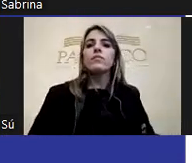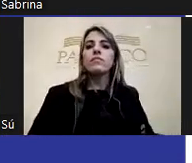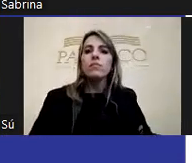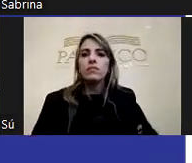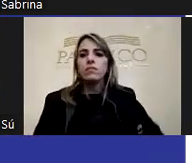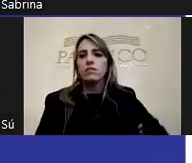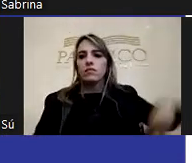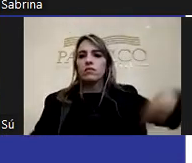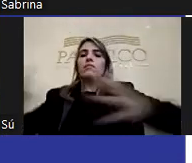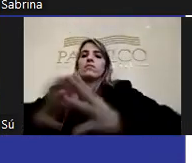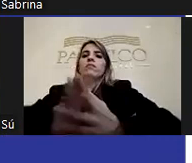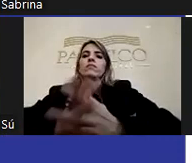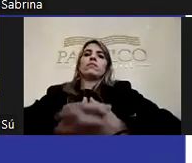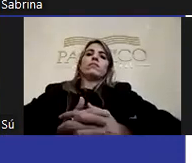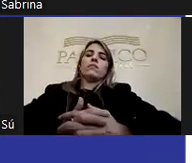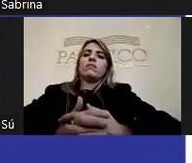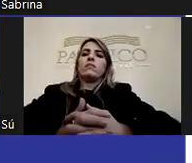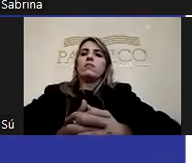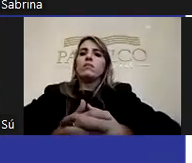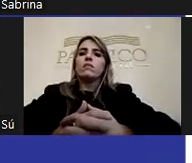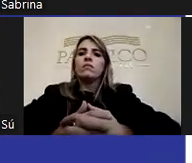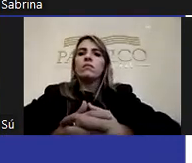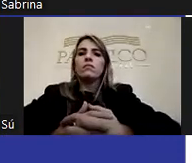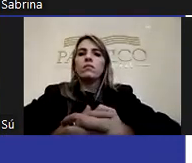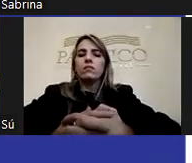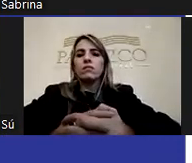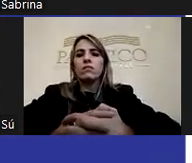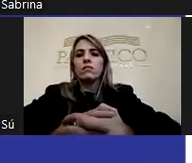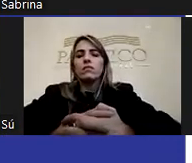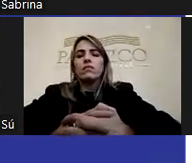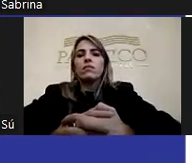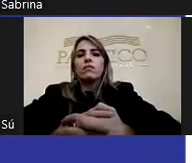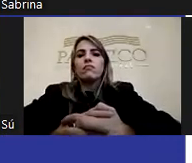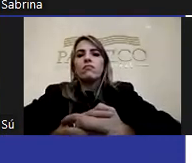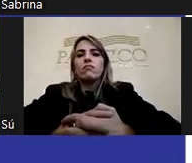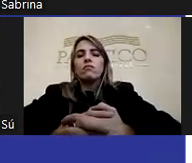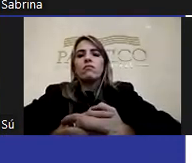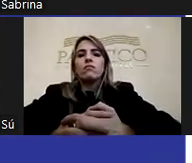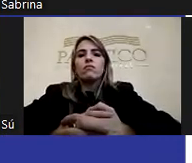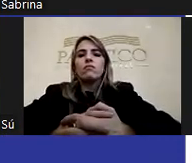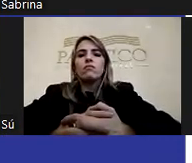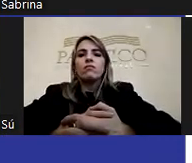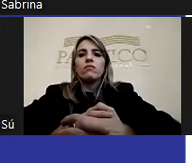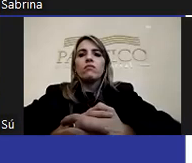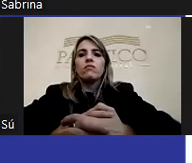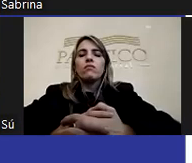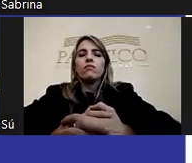E nem desprezar o fato de que, nesta época, a masturbação, de modo algum,